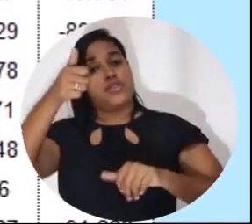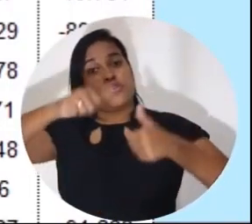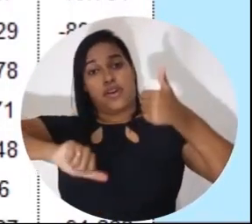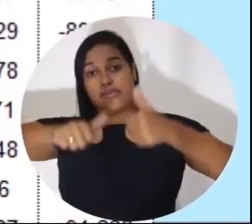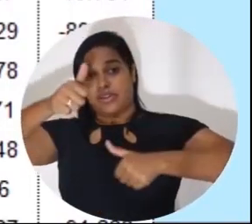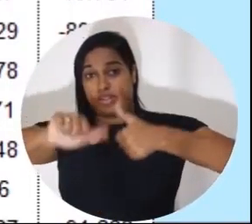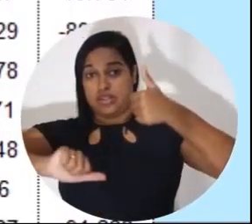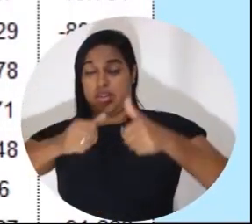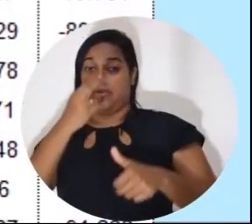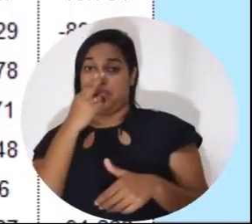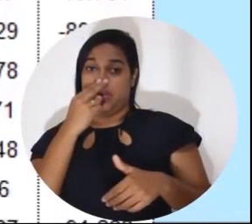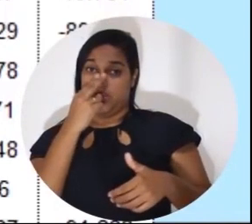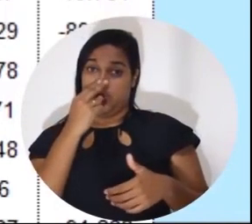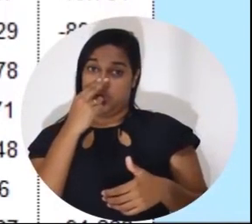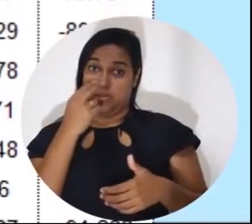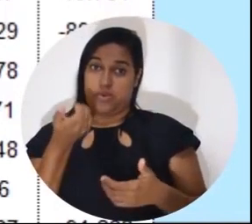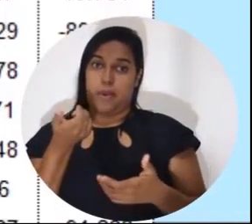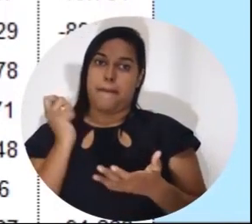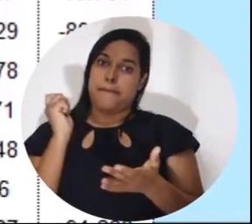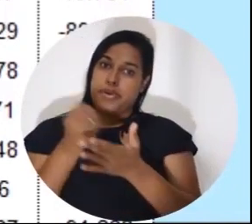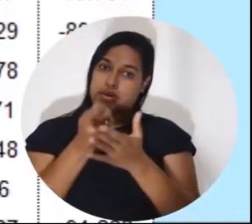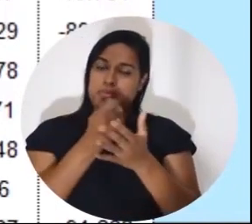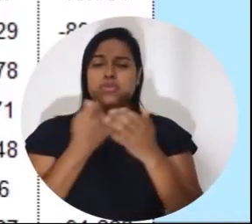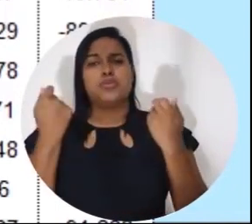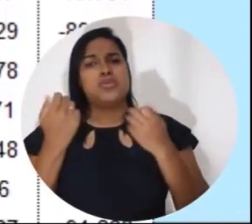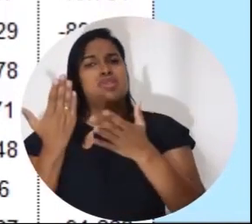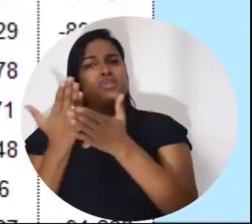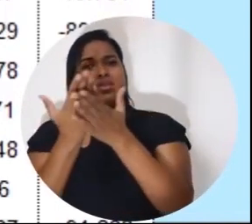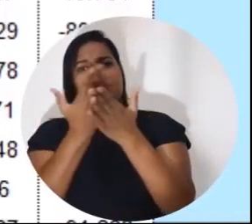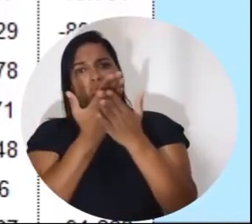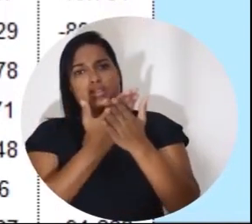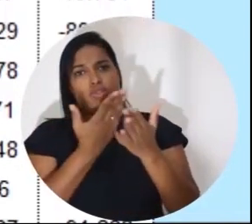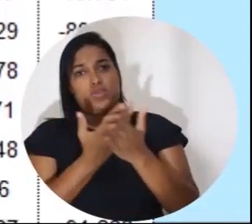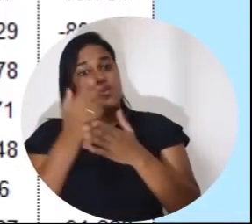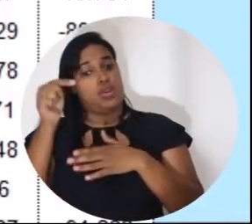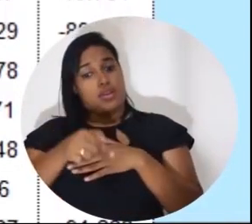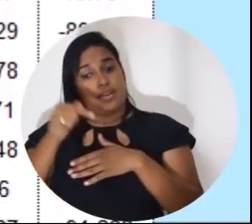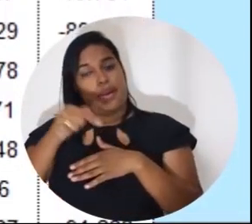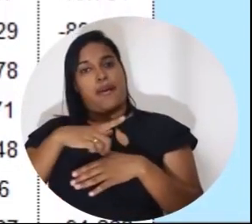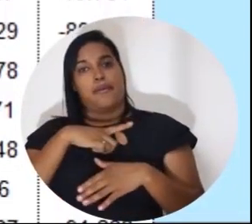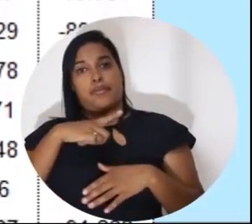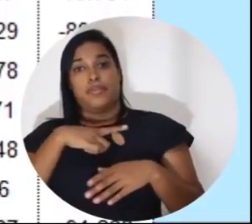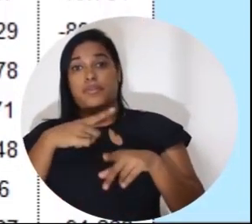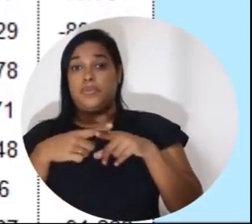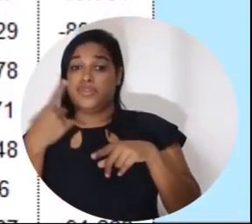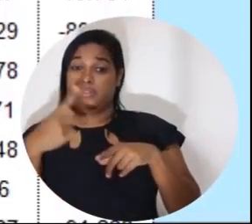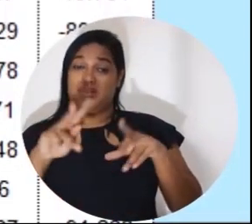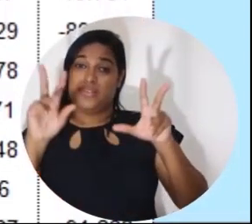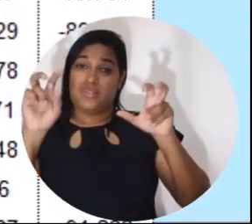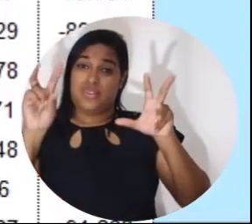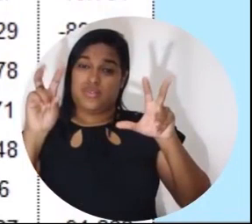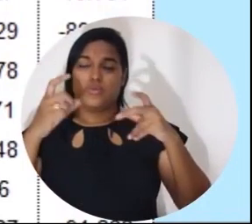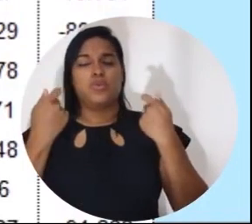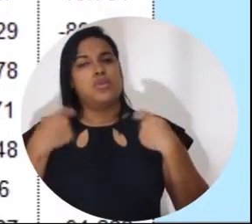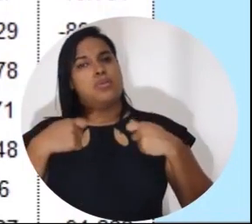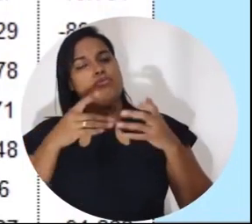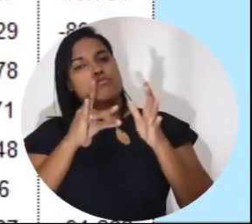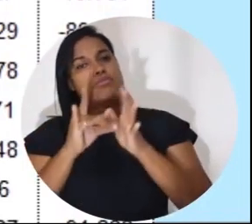analisar mesmo um balanço de pagamentos, terá que estudar diversas contas que aqui foram omitidas, porque esse assunto realmente